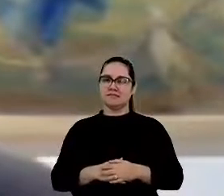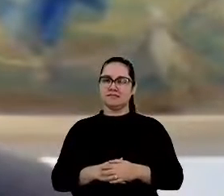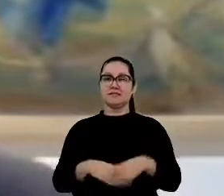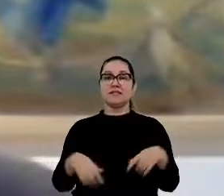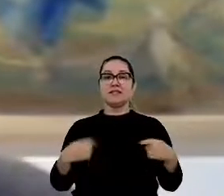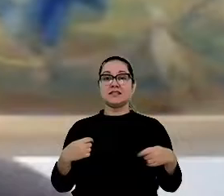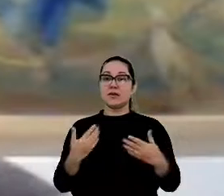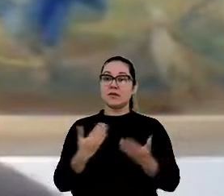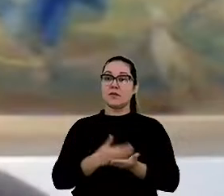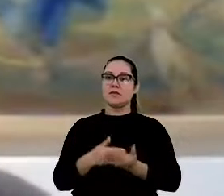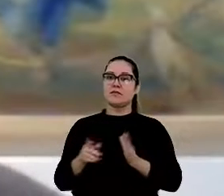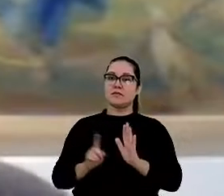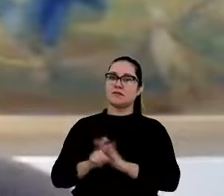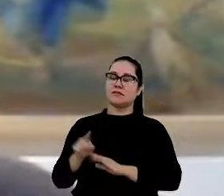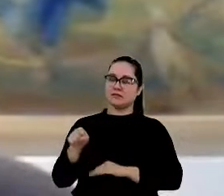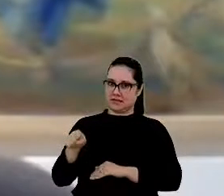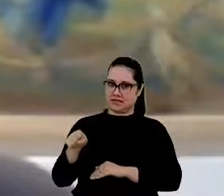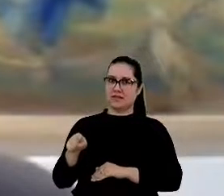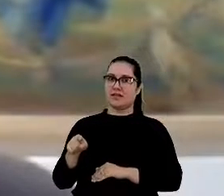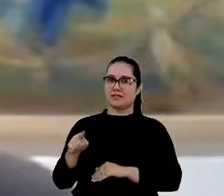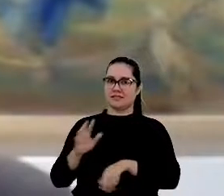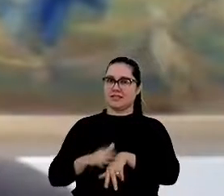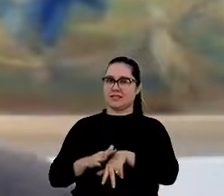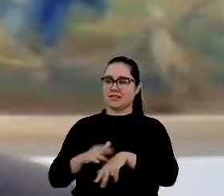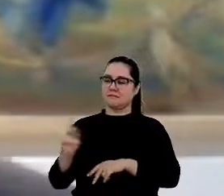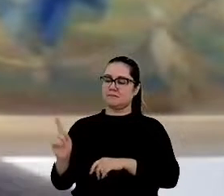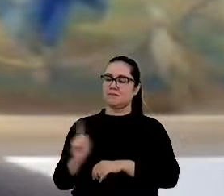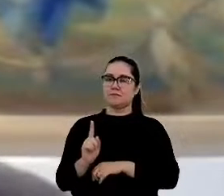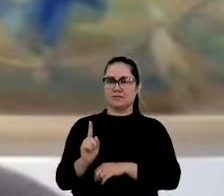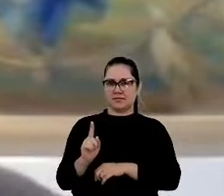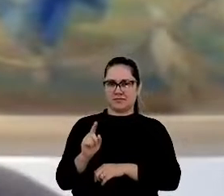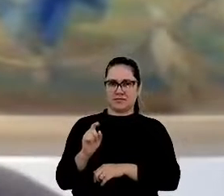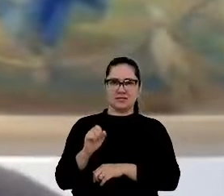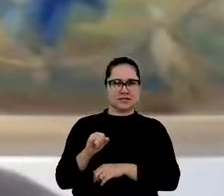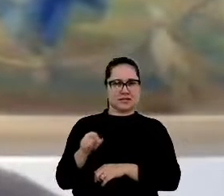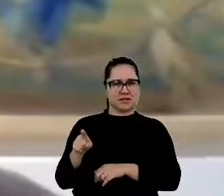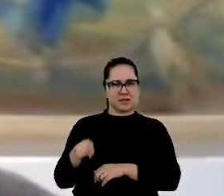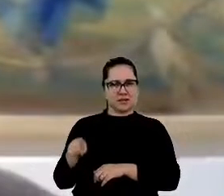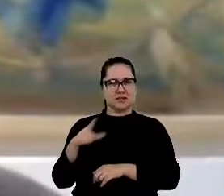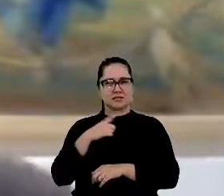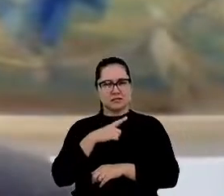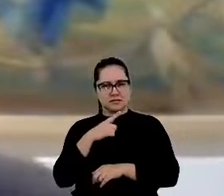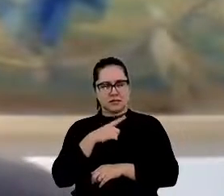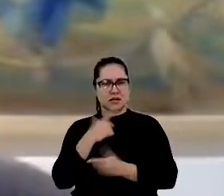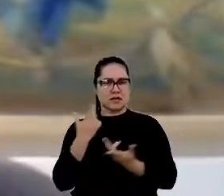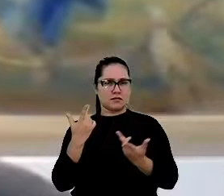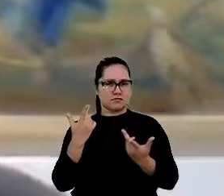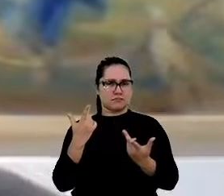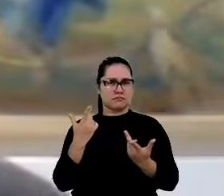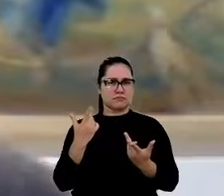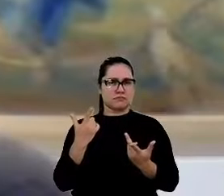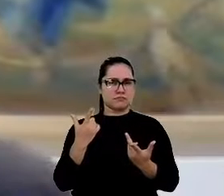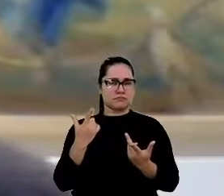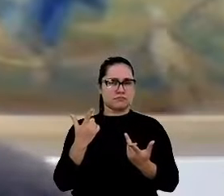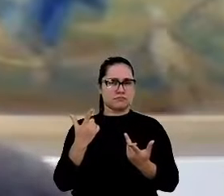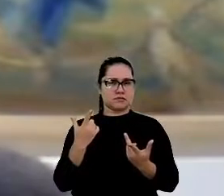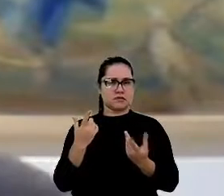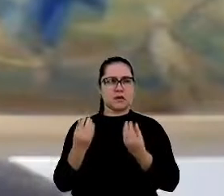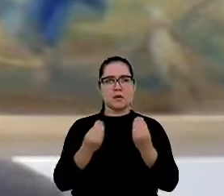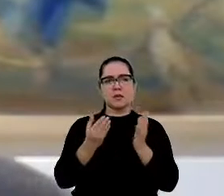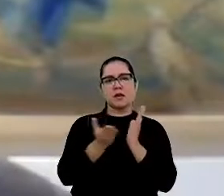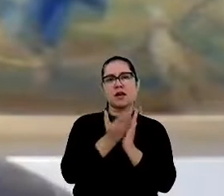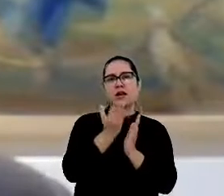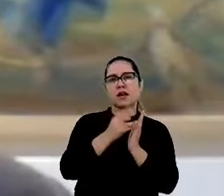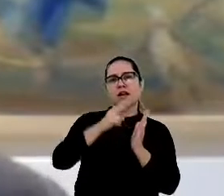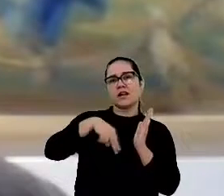para os nossos pacientes, quando chegam a gente, se eles professam alguma espiritualidade, se eles têm hobby, que livro eles estão